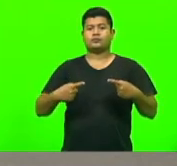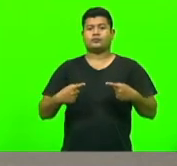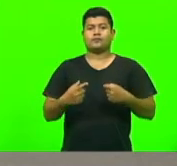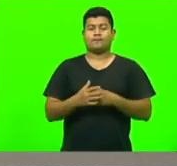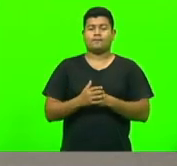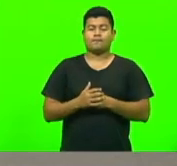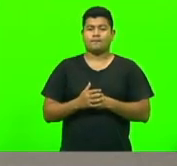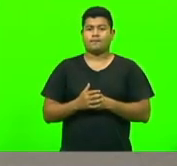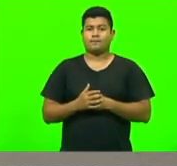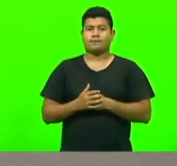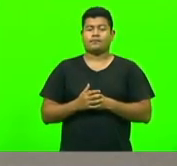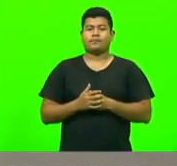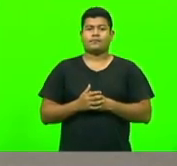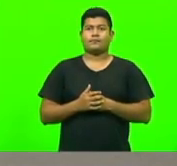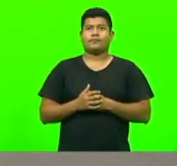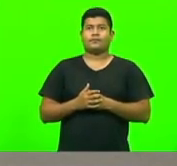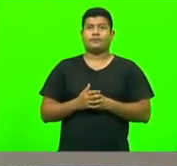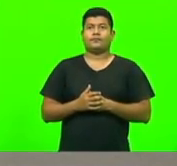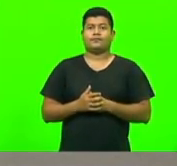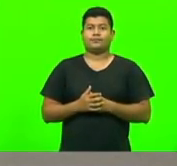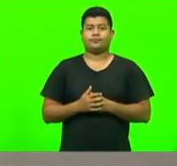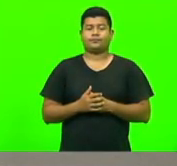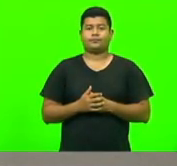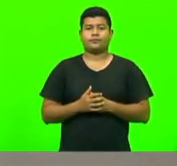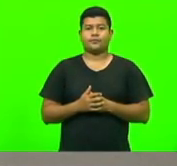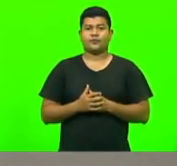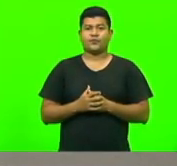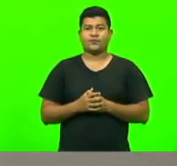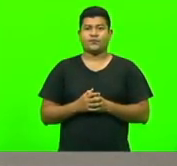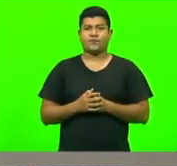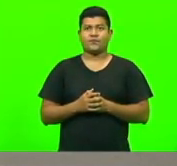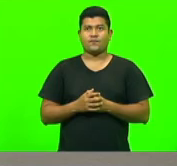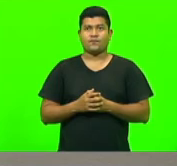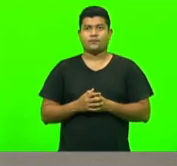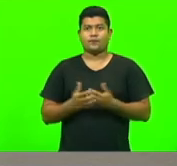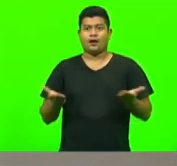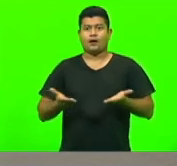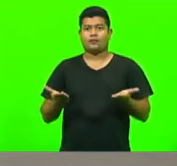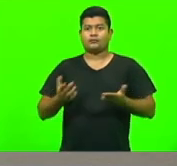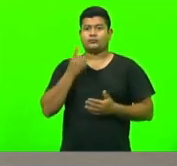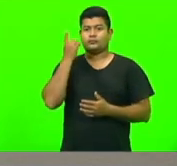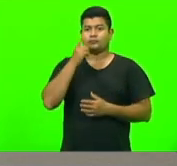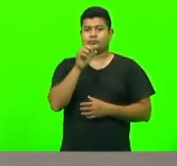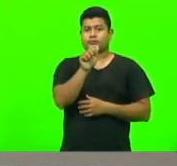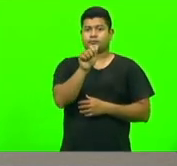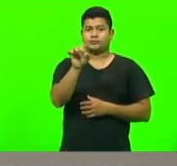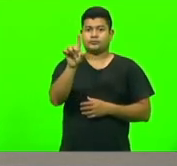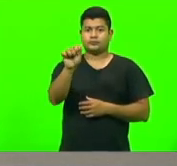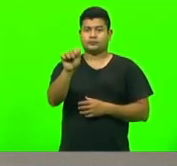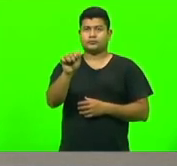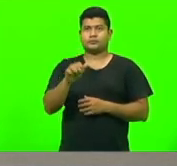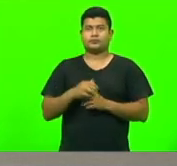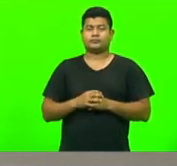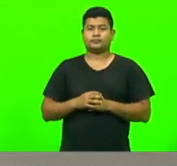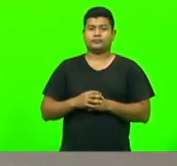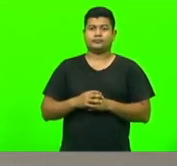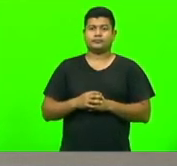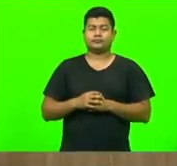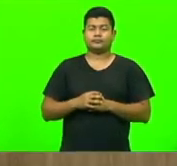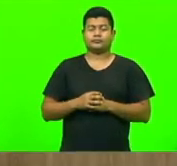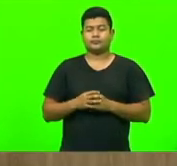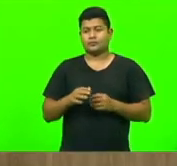da Comissão de Constituição e Justiça. Como escrita ainda a deputada Ada de Luca. Escrever também.